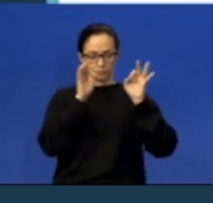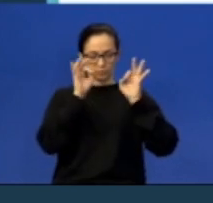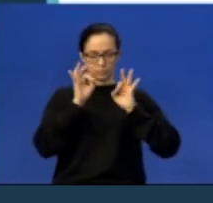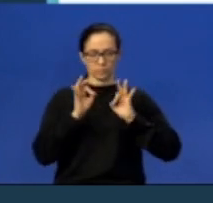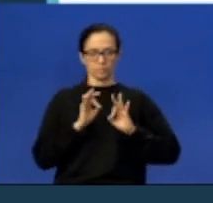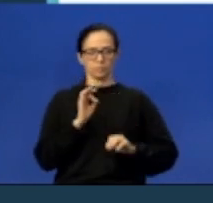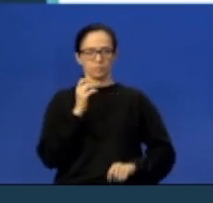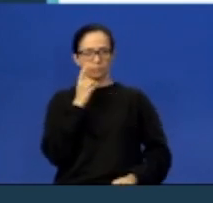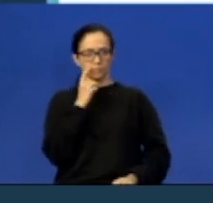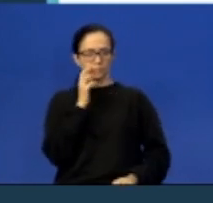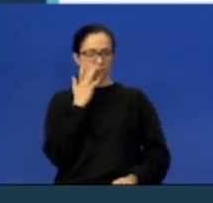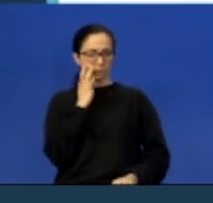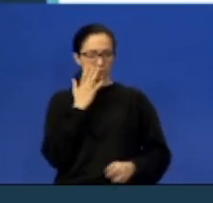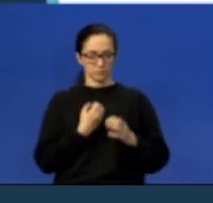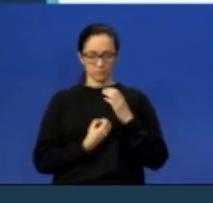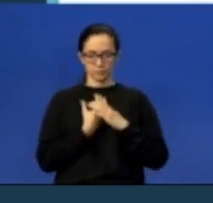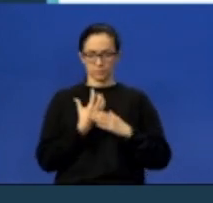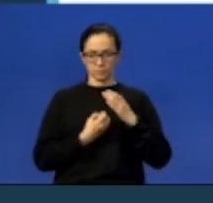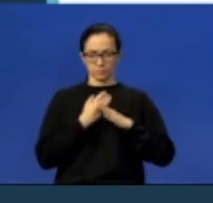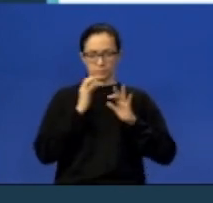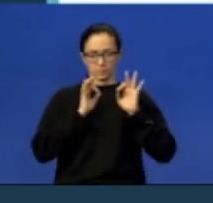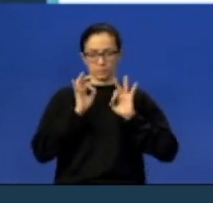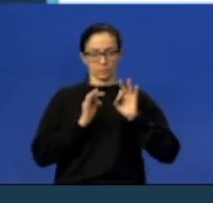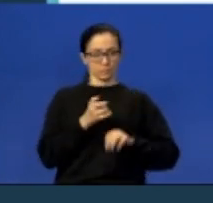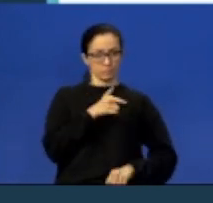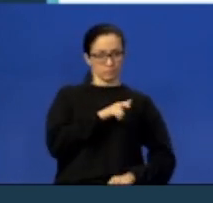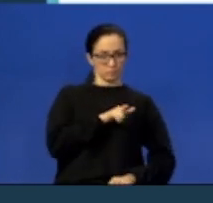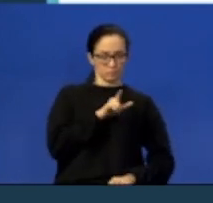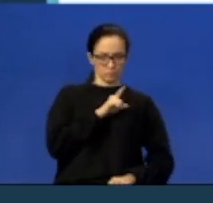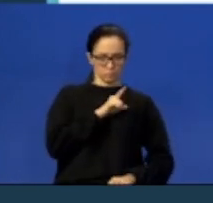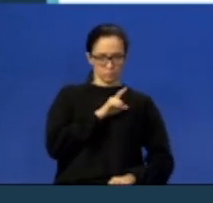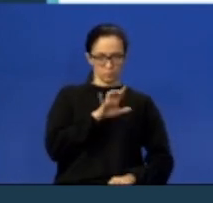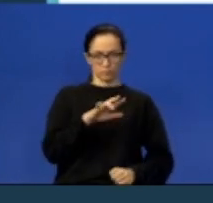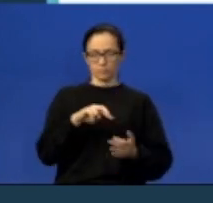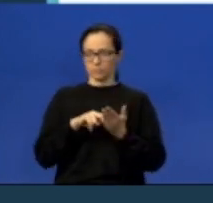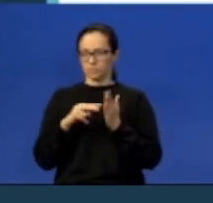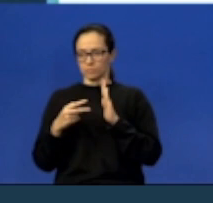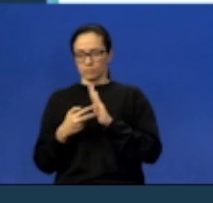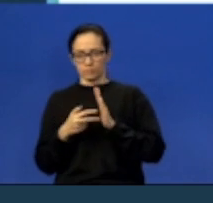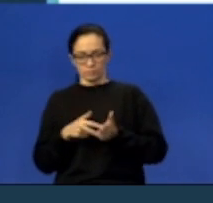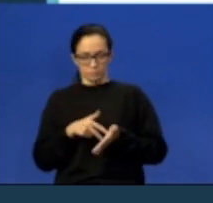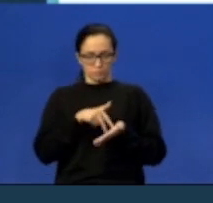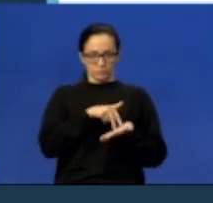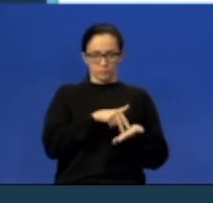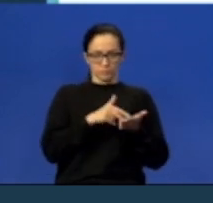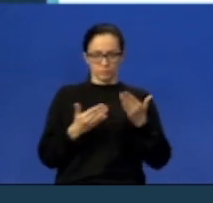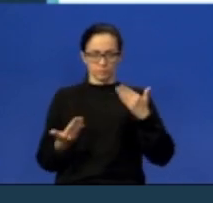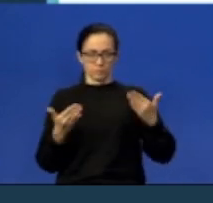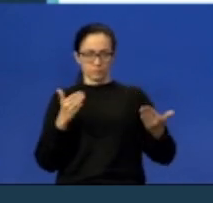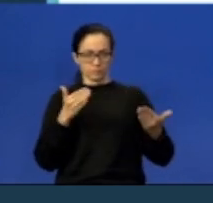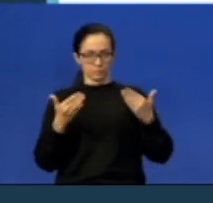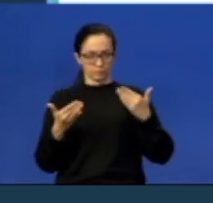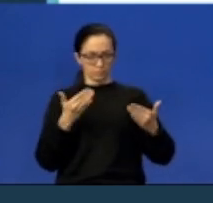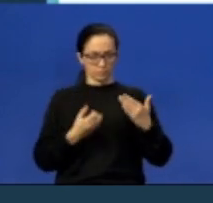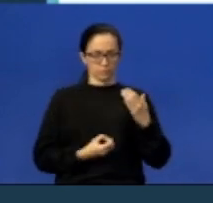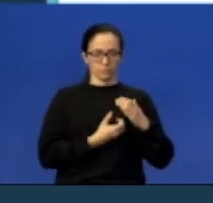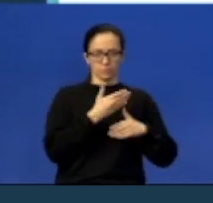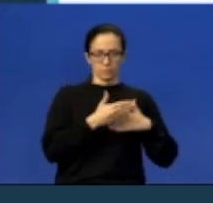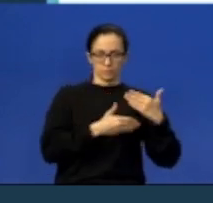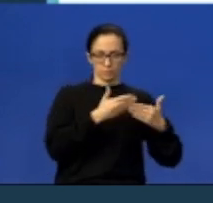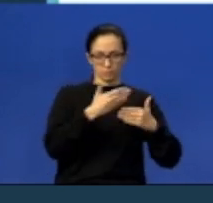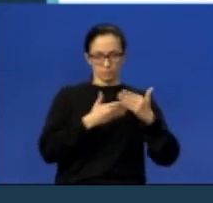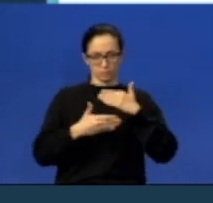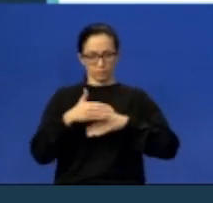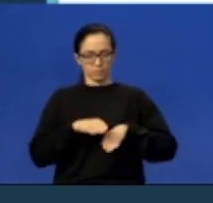dos osteoclastos, continuamente remodelando o osso. O que isso significa? Que a gente vai ter um equilíbrio entre a atividade osteoblástica e a